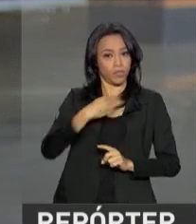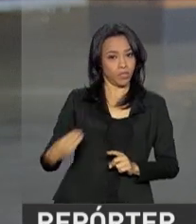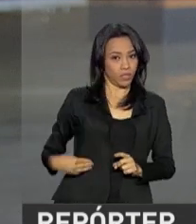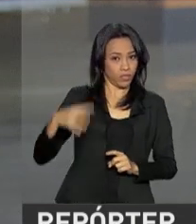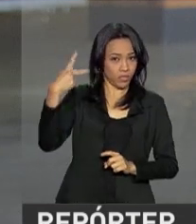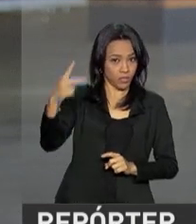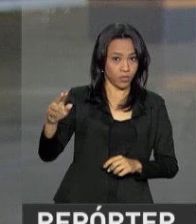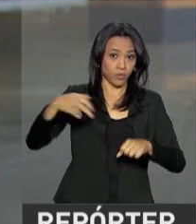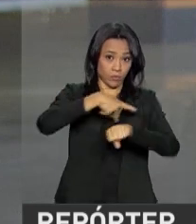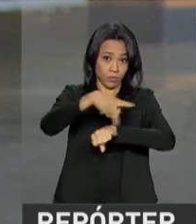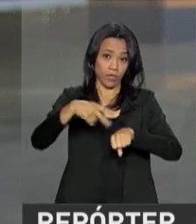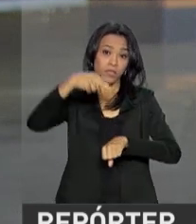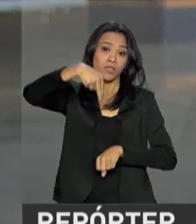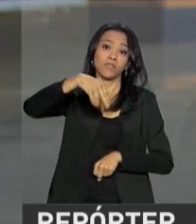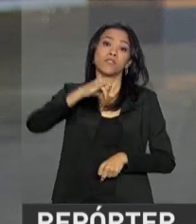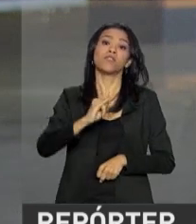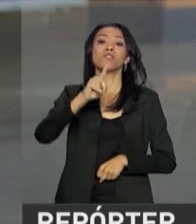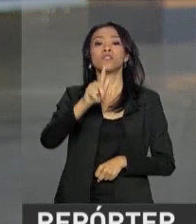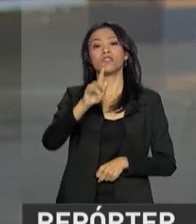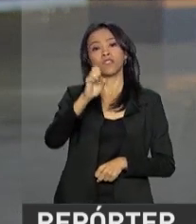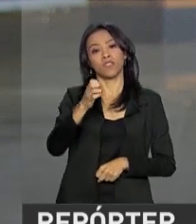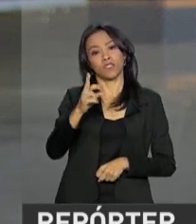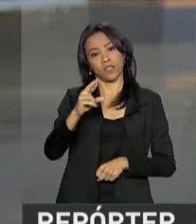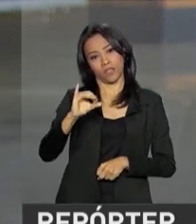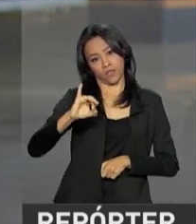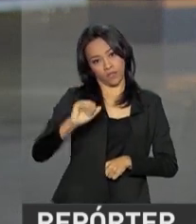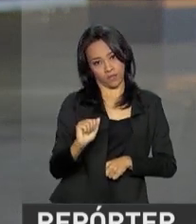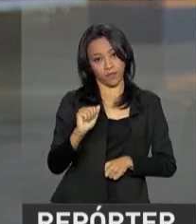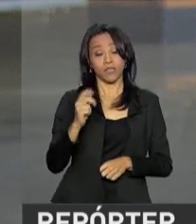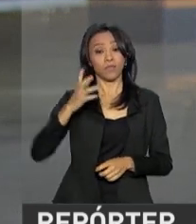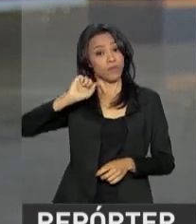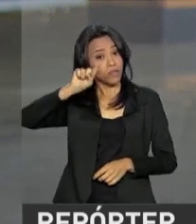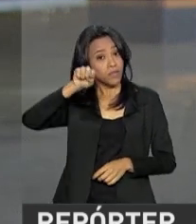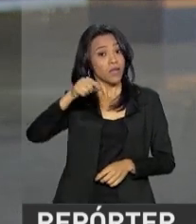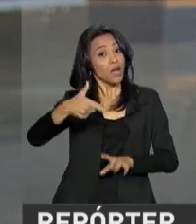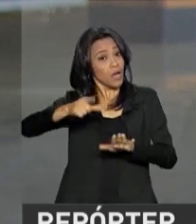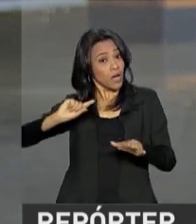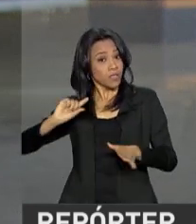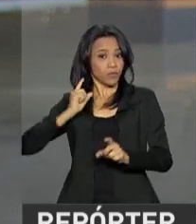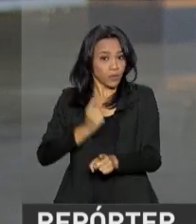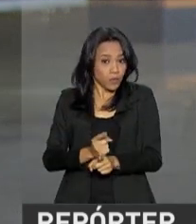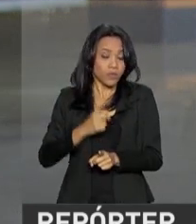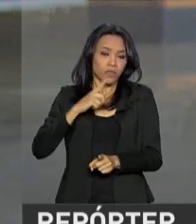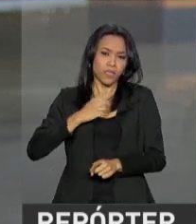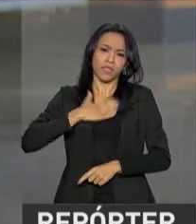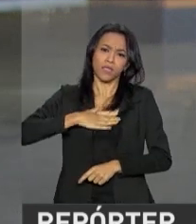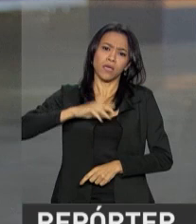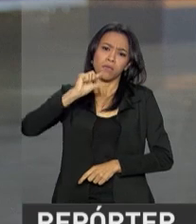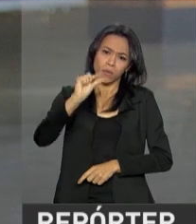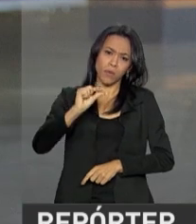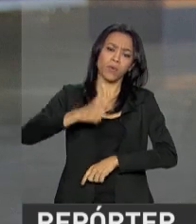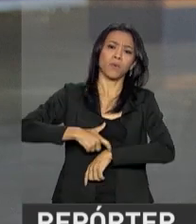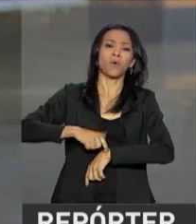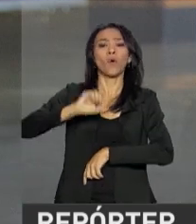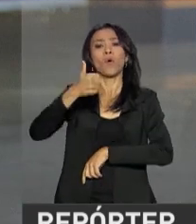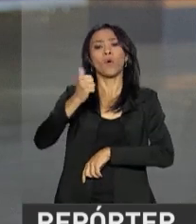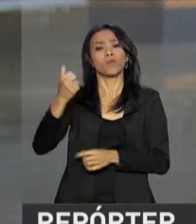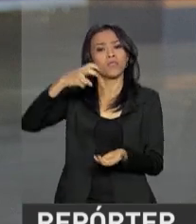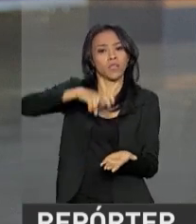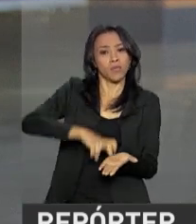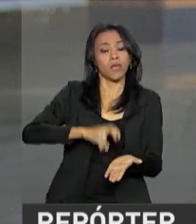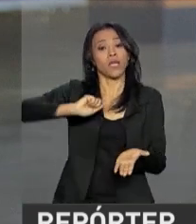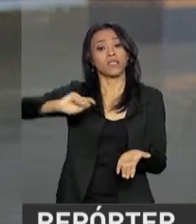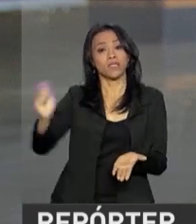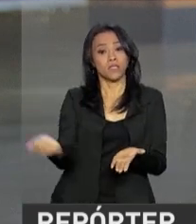miami mas antes destes desses encontros o presidente michel temer participa daqui a pouco às 11 da manhã da cerimônia de assinatura